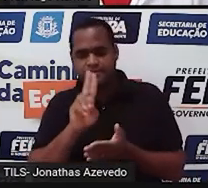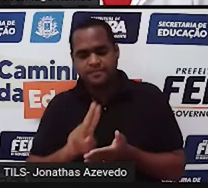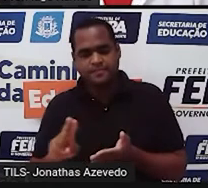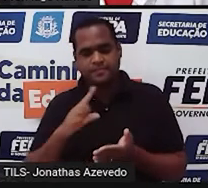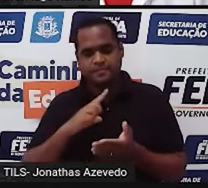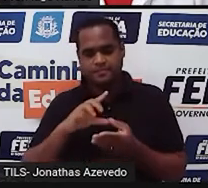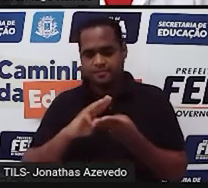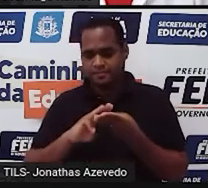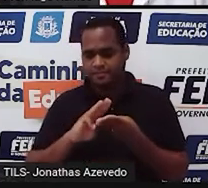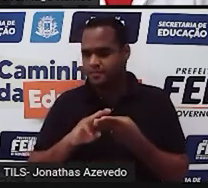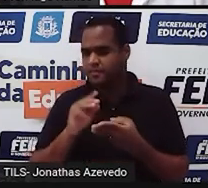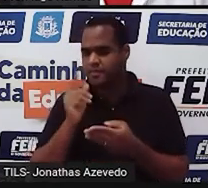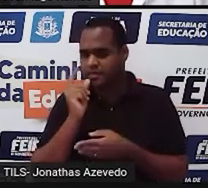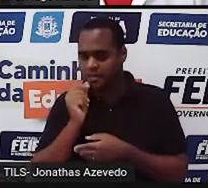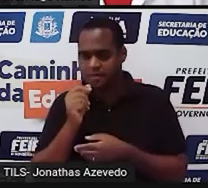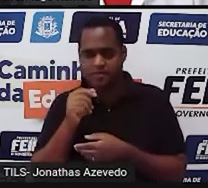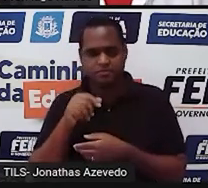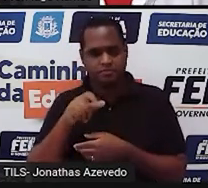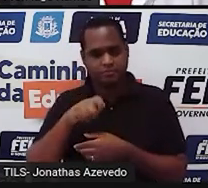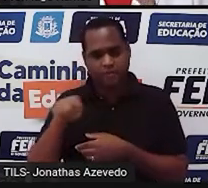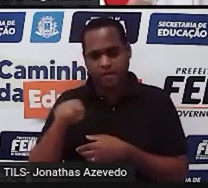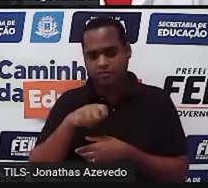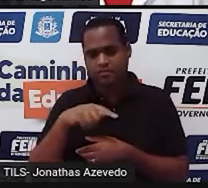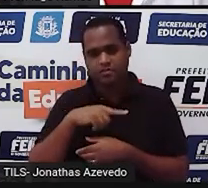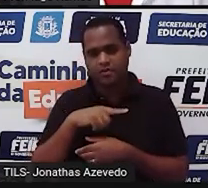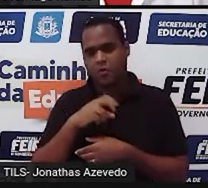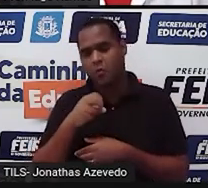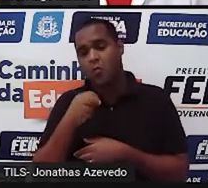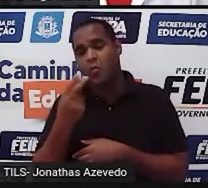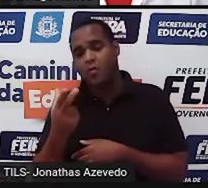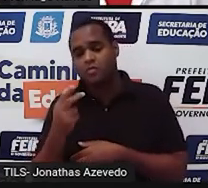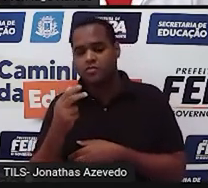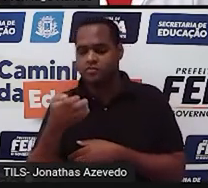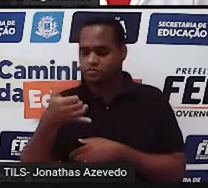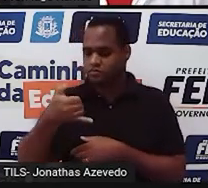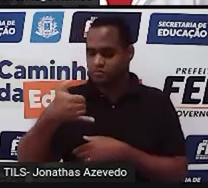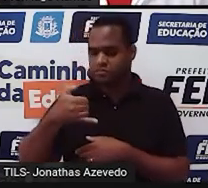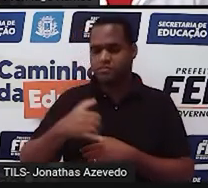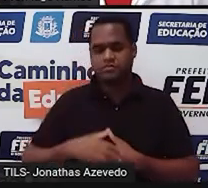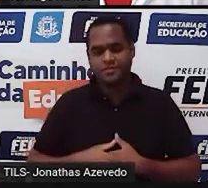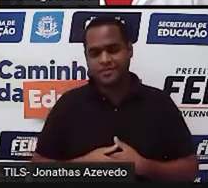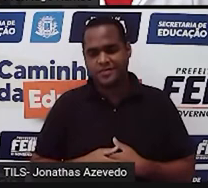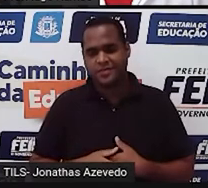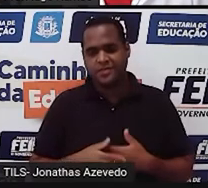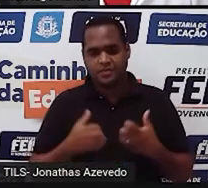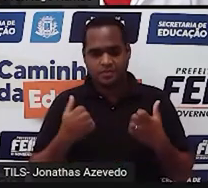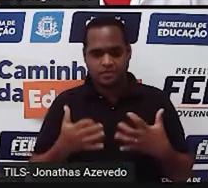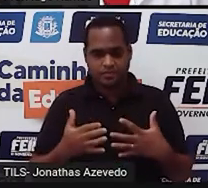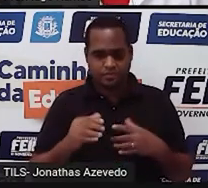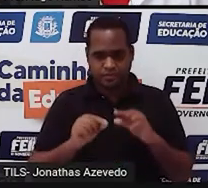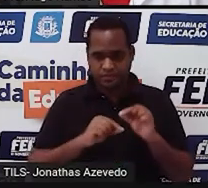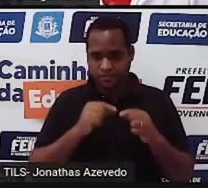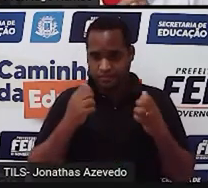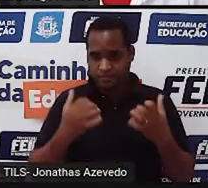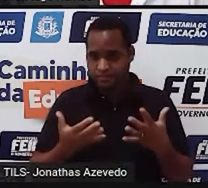matemática lápis e borracha né ou uma caneta Tá bom então vamo e vem comigo você vai